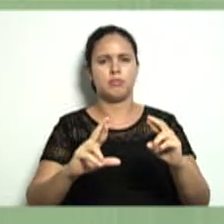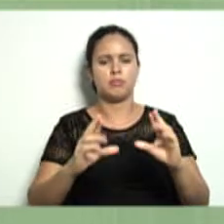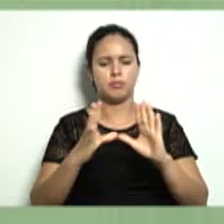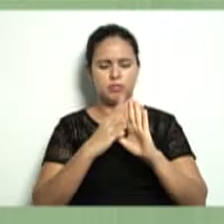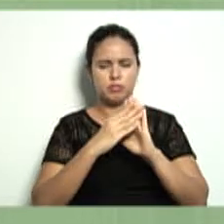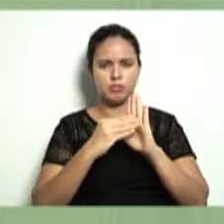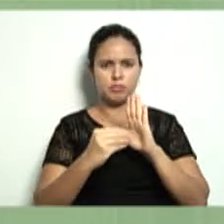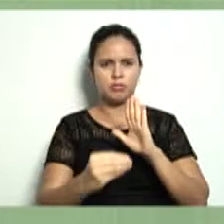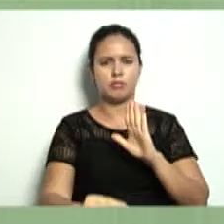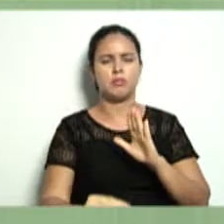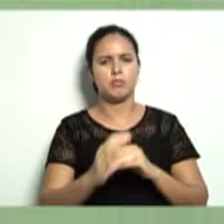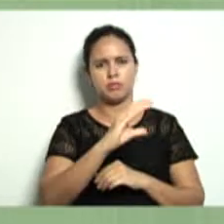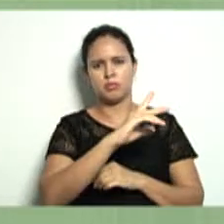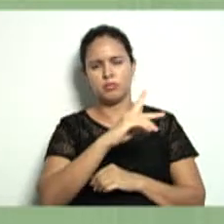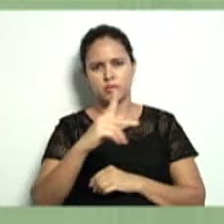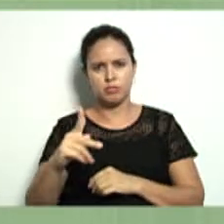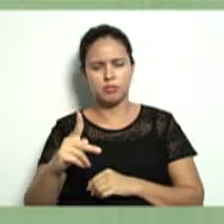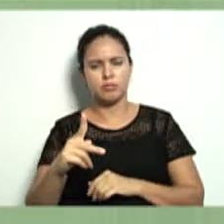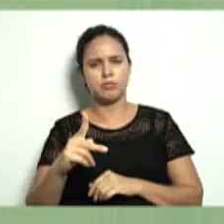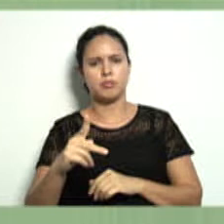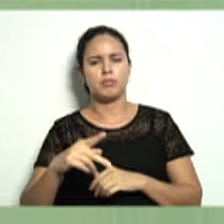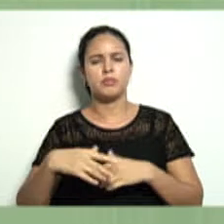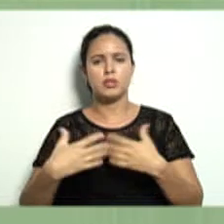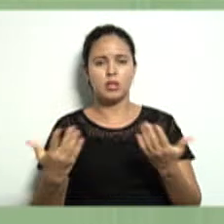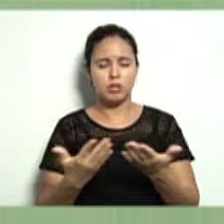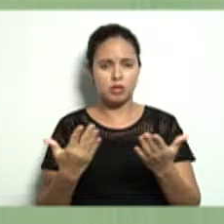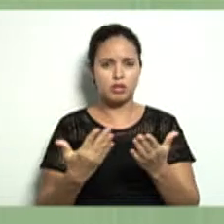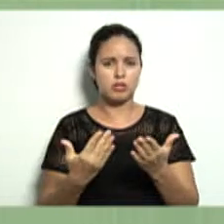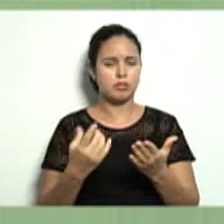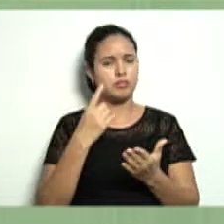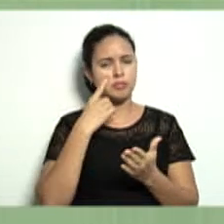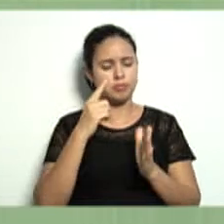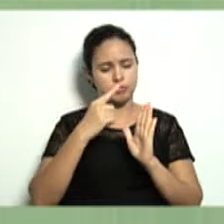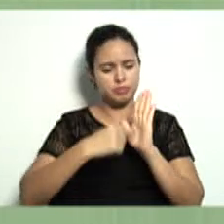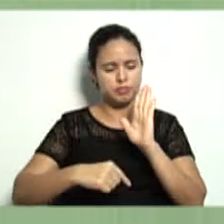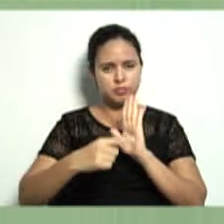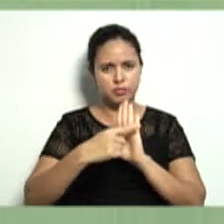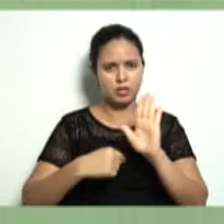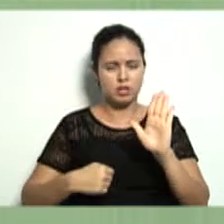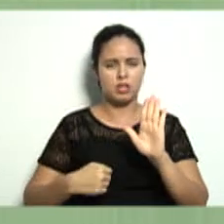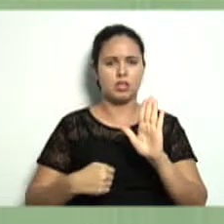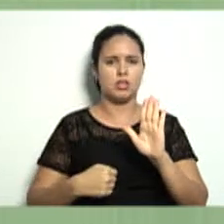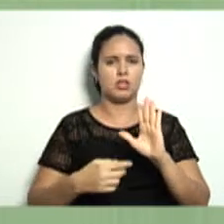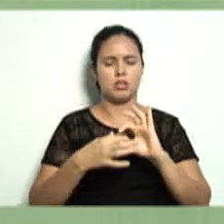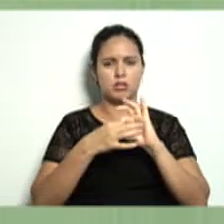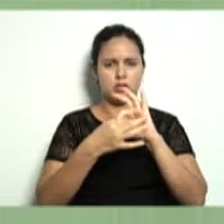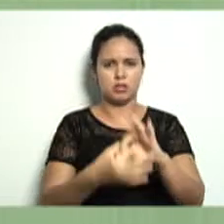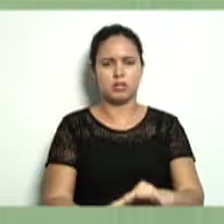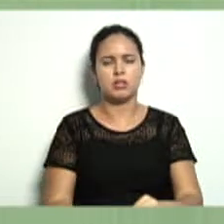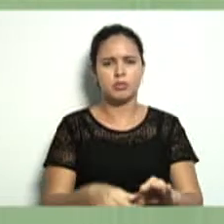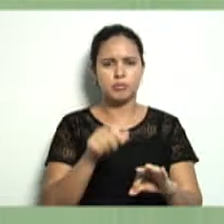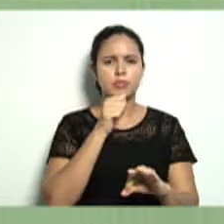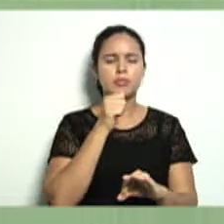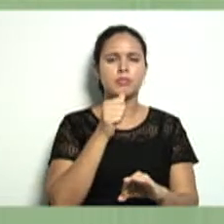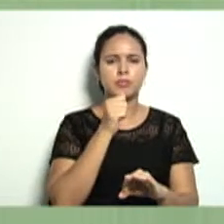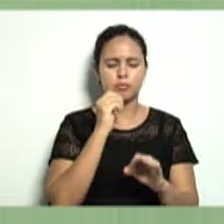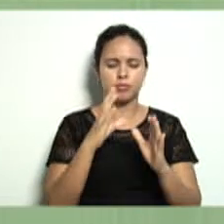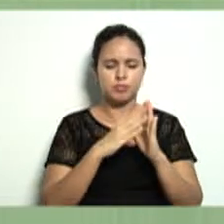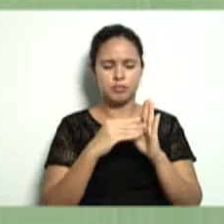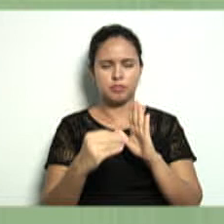modelo cooperativista. Então, nós vamos marcar aquilo que não estão ligados aos aspectos básicos do